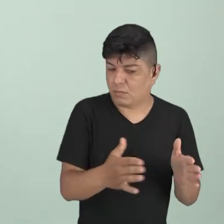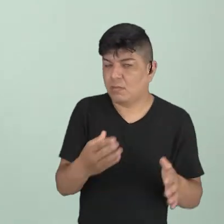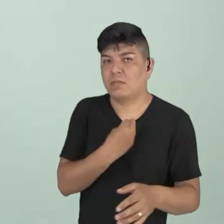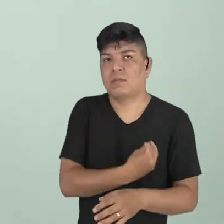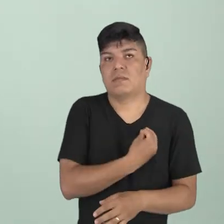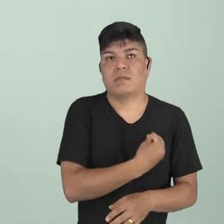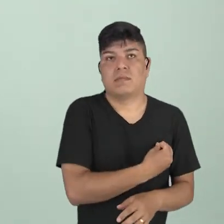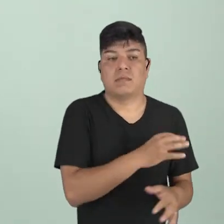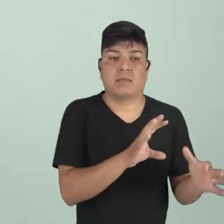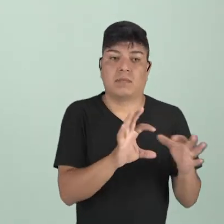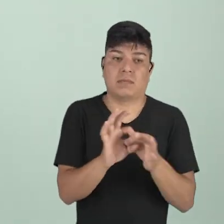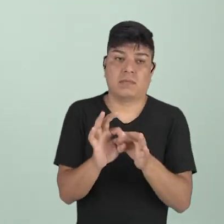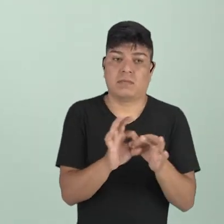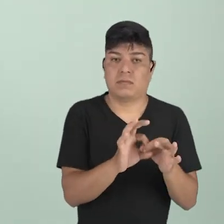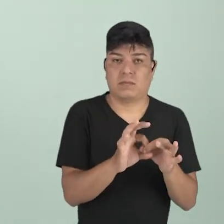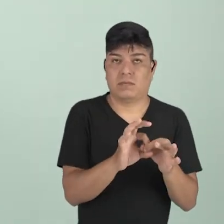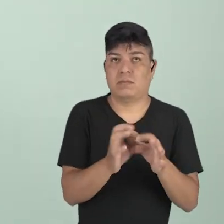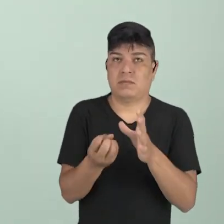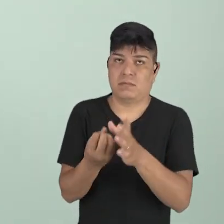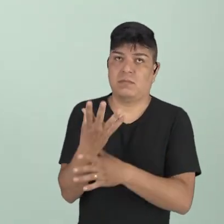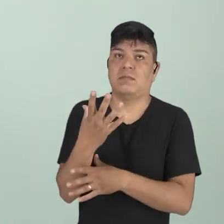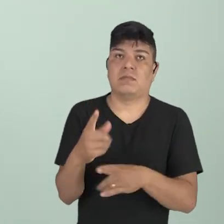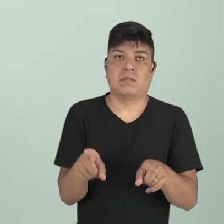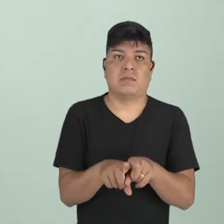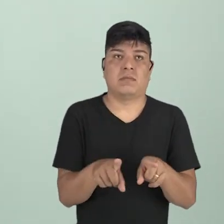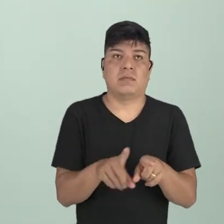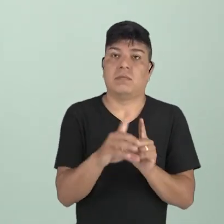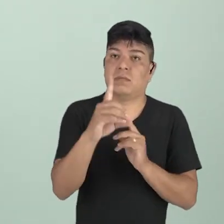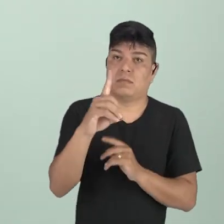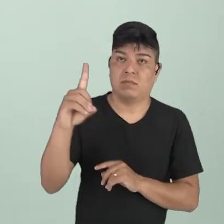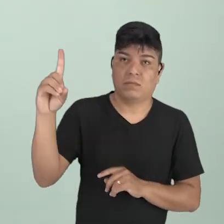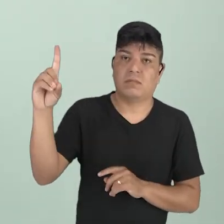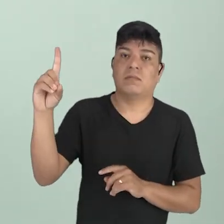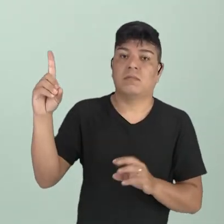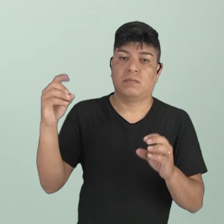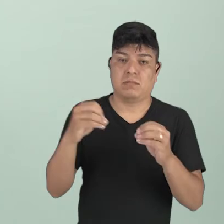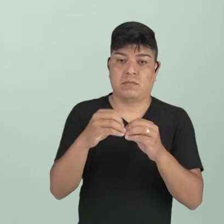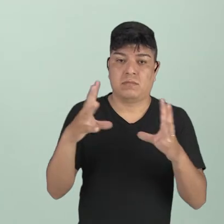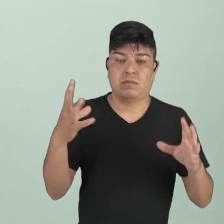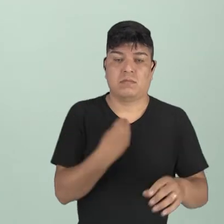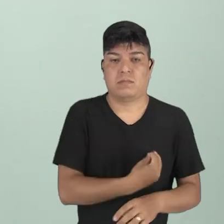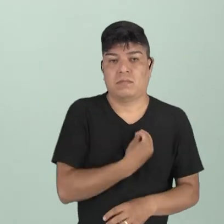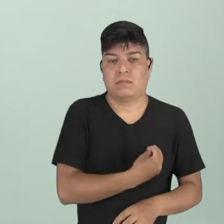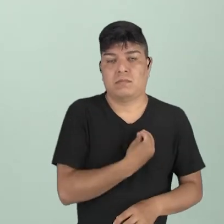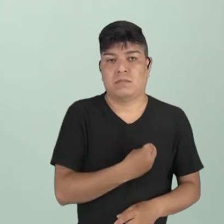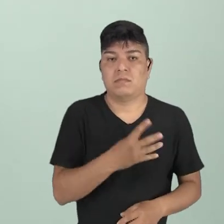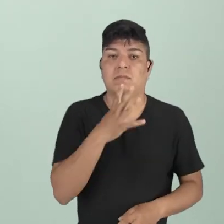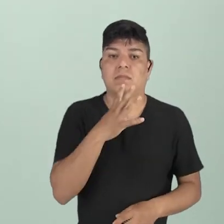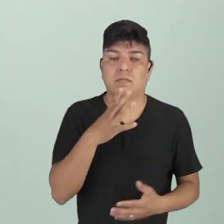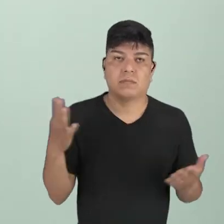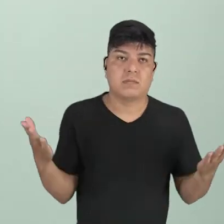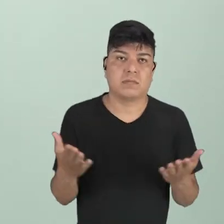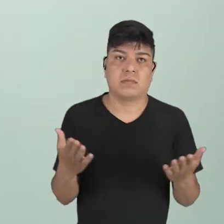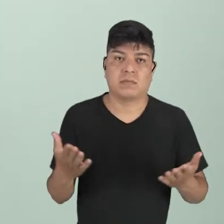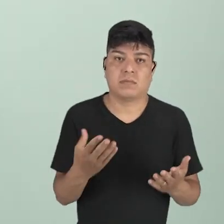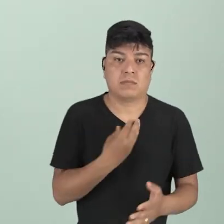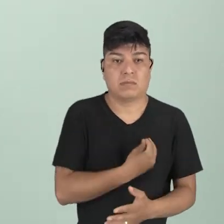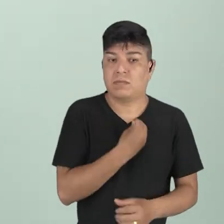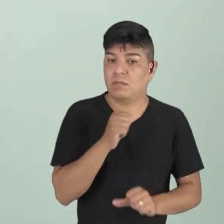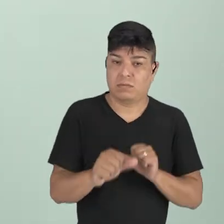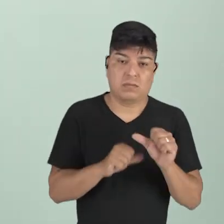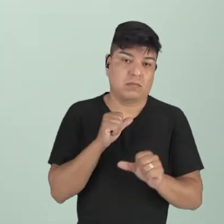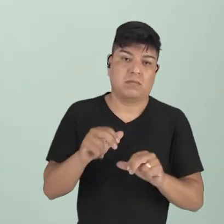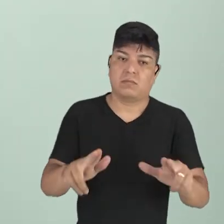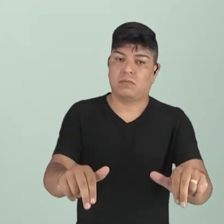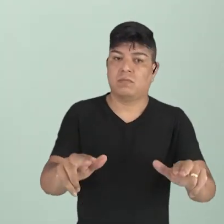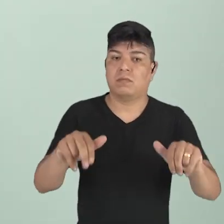ele é muito aliado ao criacionismo, né? O criacionismo diz que Deus criou a vida como nós conhecemos hoje e essa vida não mudou ao